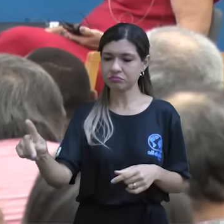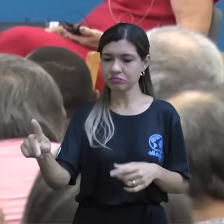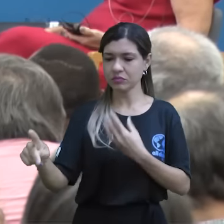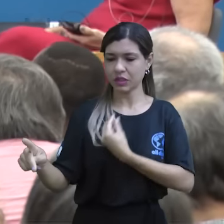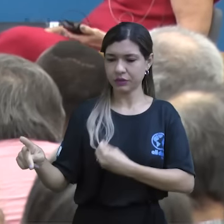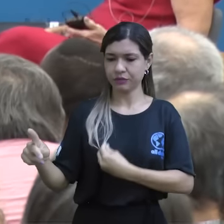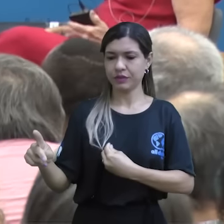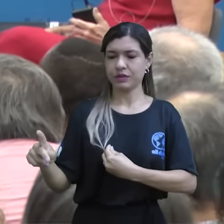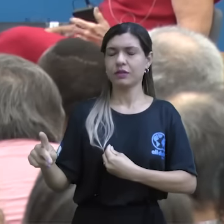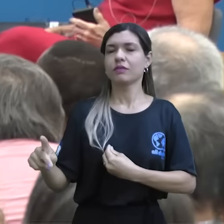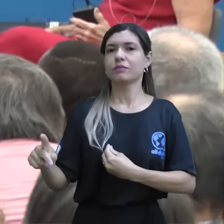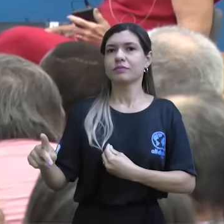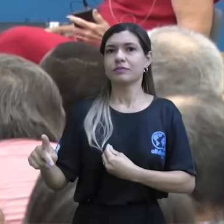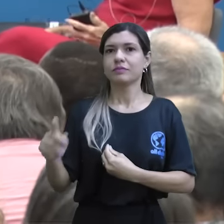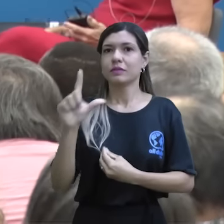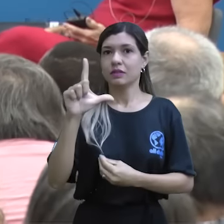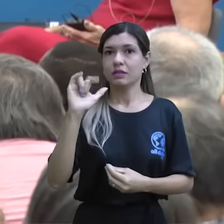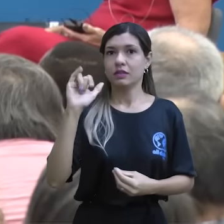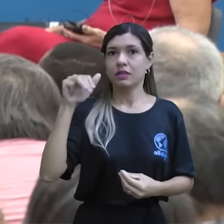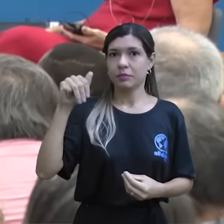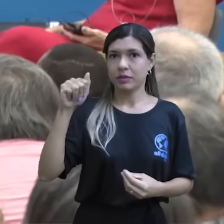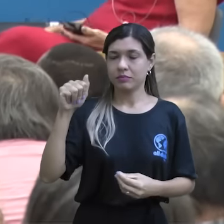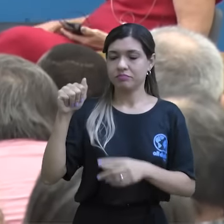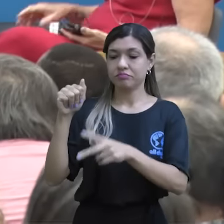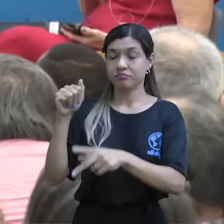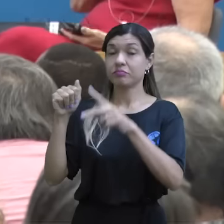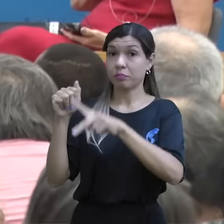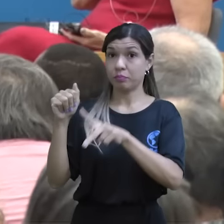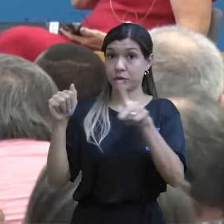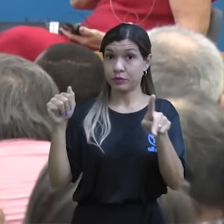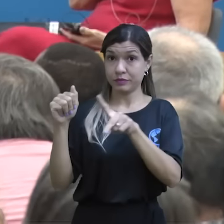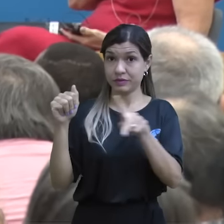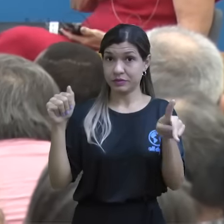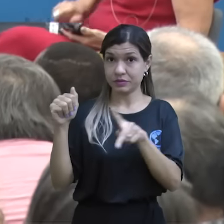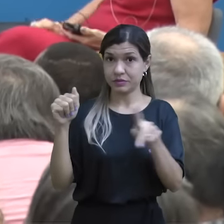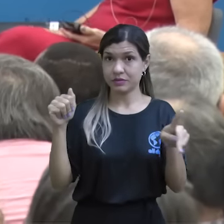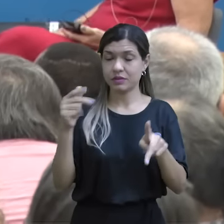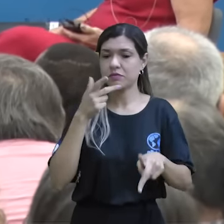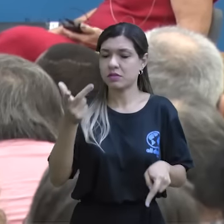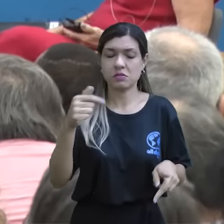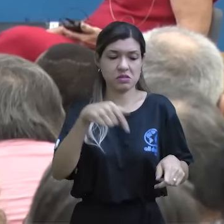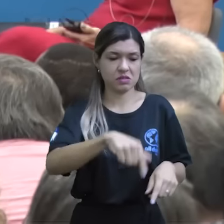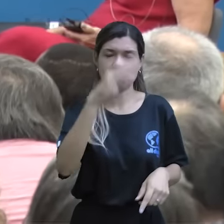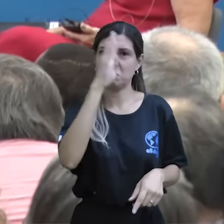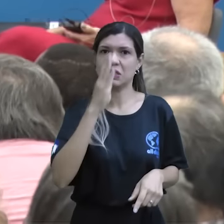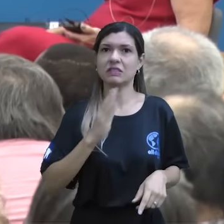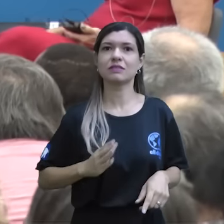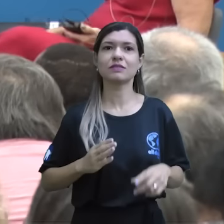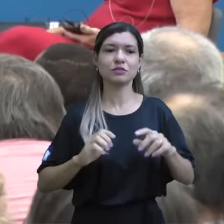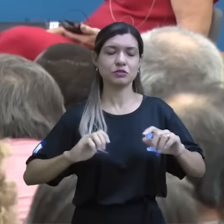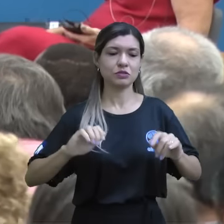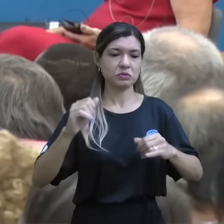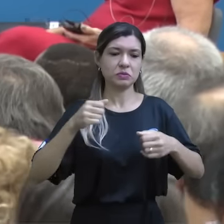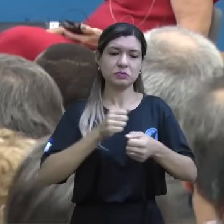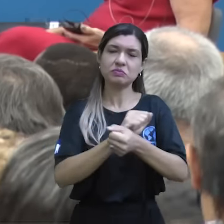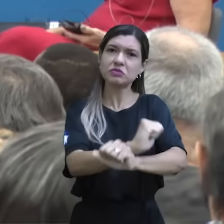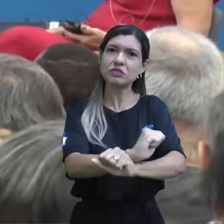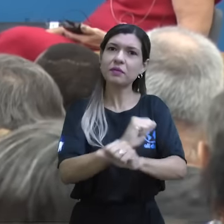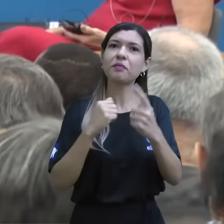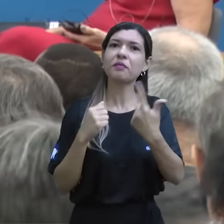Esses limites no Lima Barreto entre conto, crônica, eles são muito, ficção, são muito tênues. A gente vai